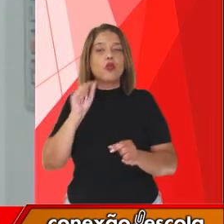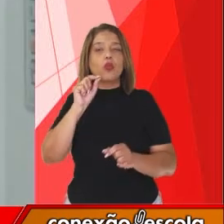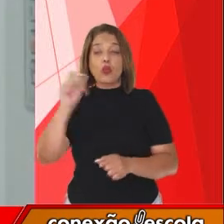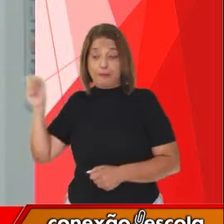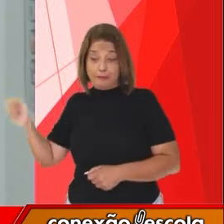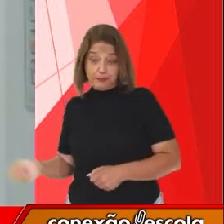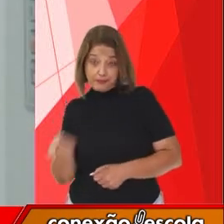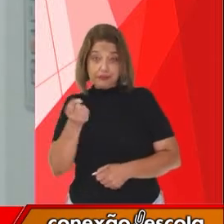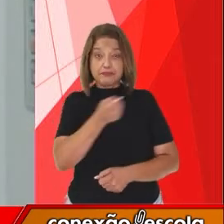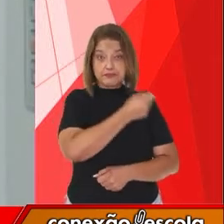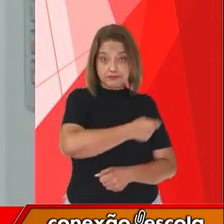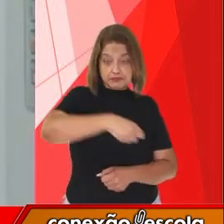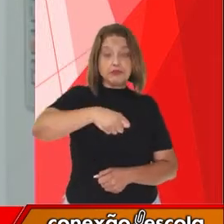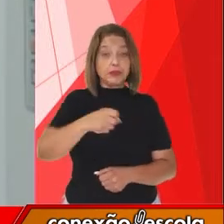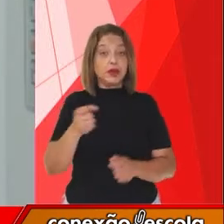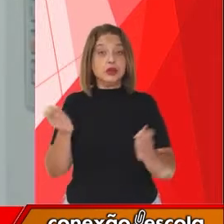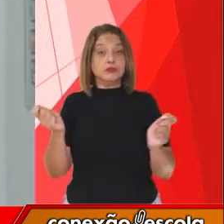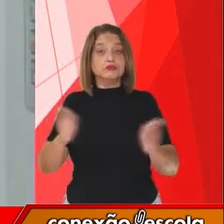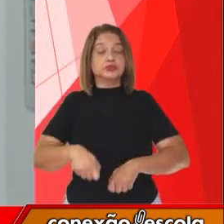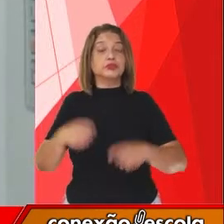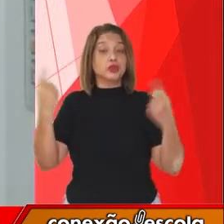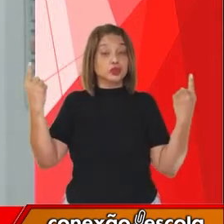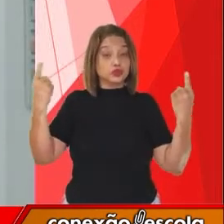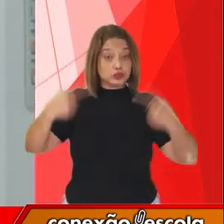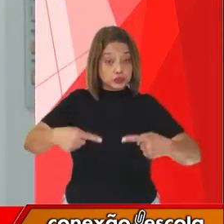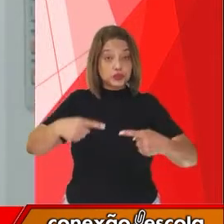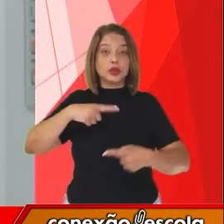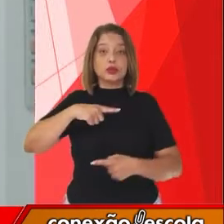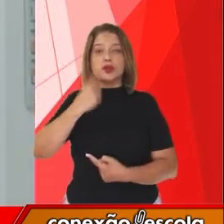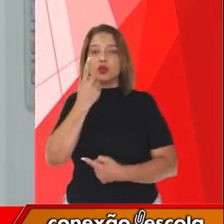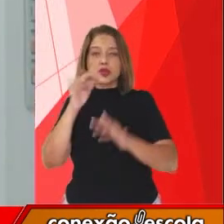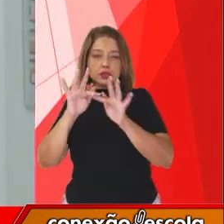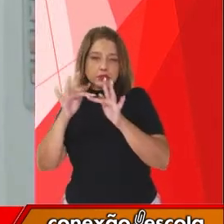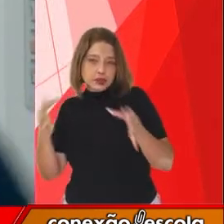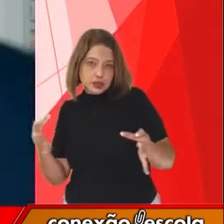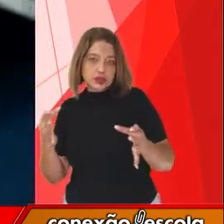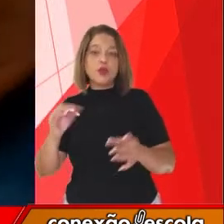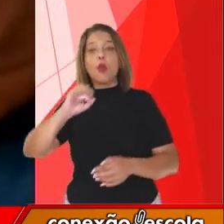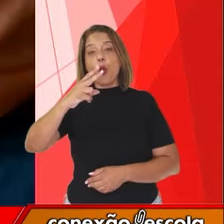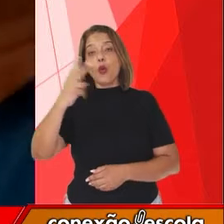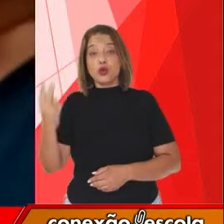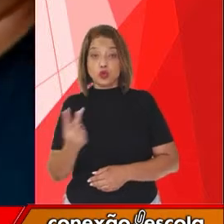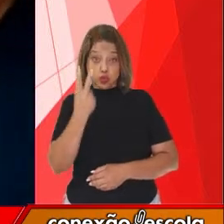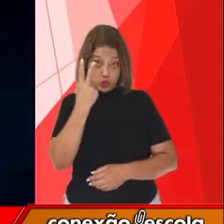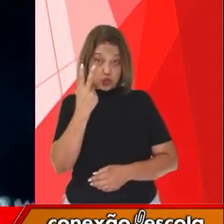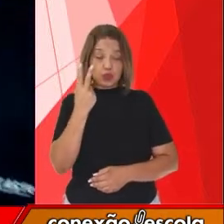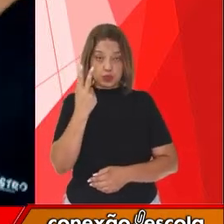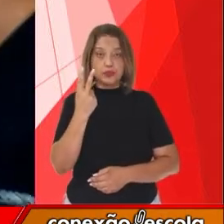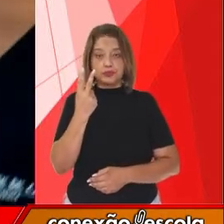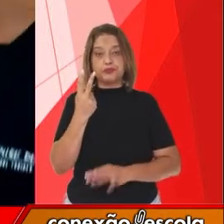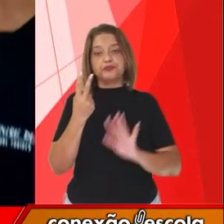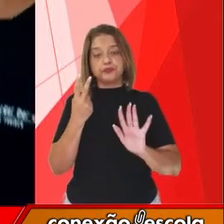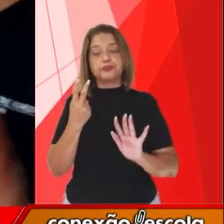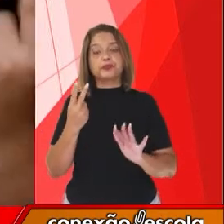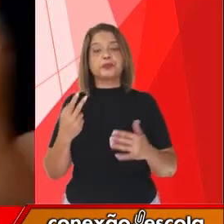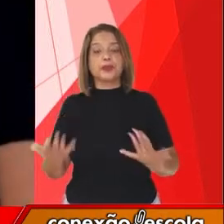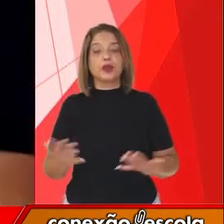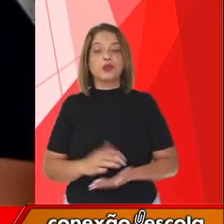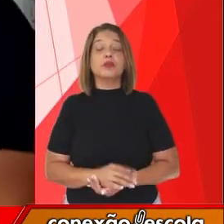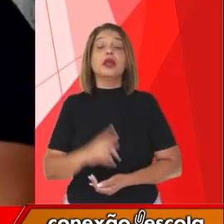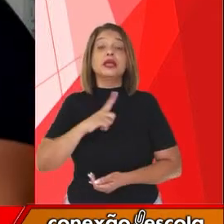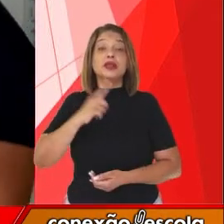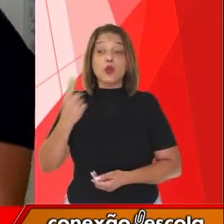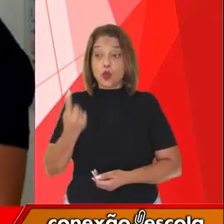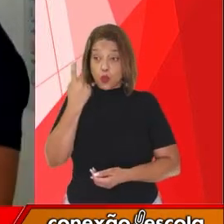tênis ele pode ser disputado na modalidade simples ou na modalidade em dupla? Então, quando